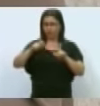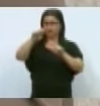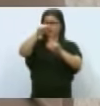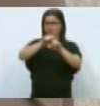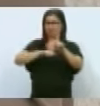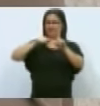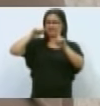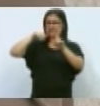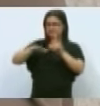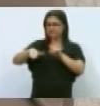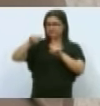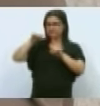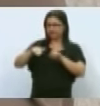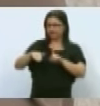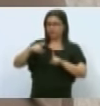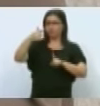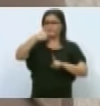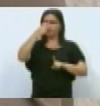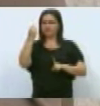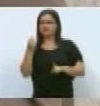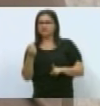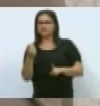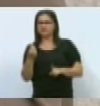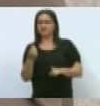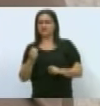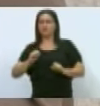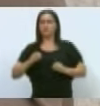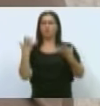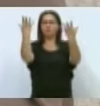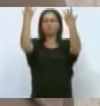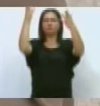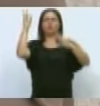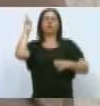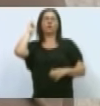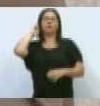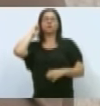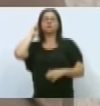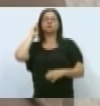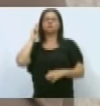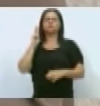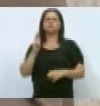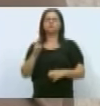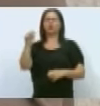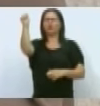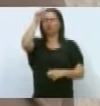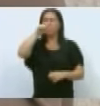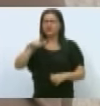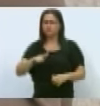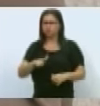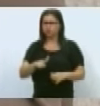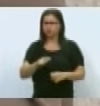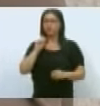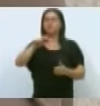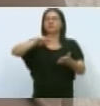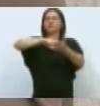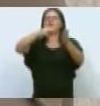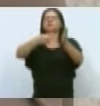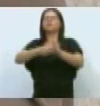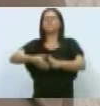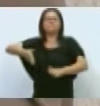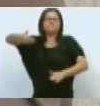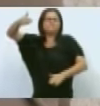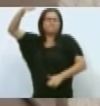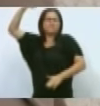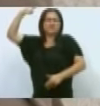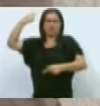tem o azul, assim, azul. O que que significa? Naquela época do nazismo, na Segunda Guerra Mundial, eles, todos os deficientes,